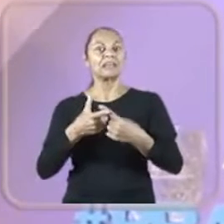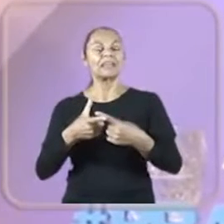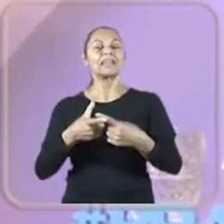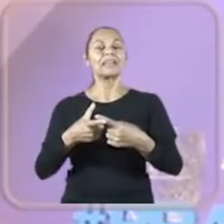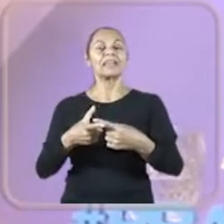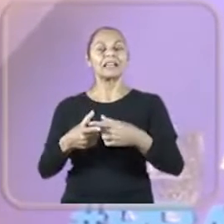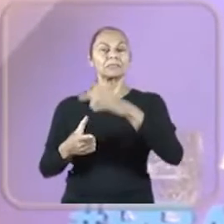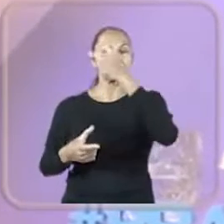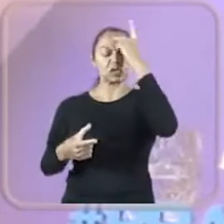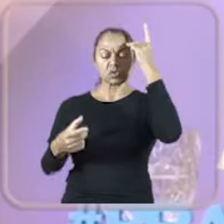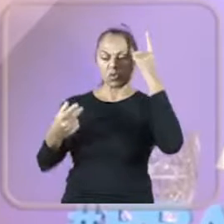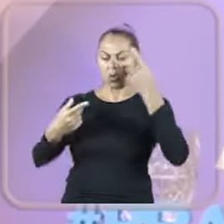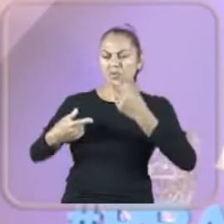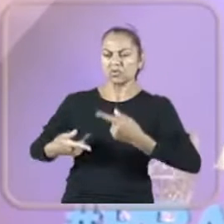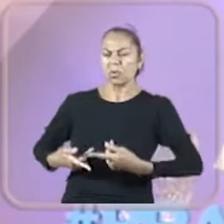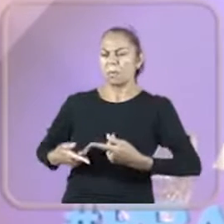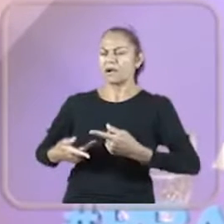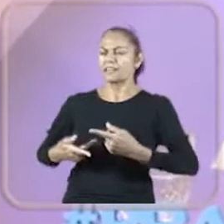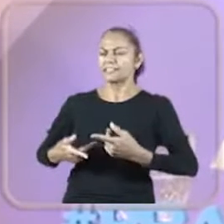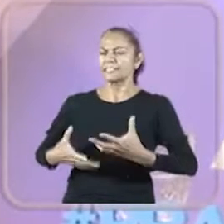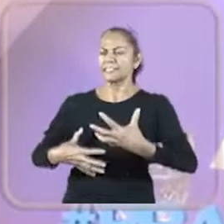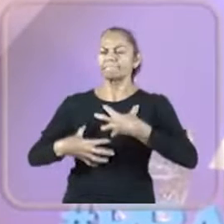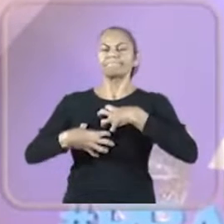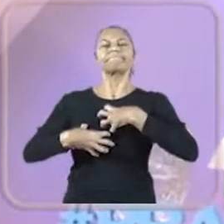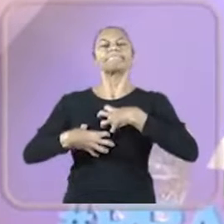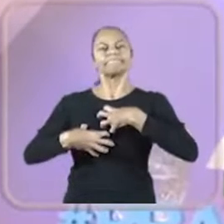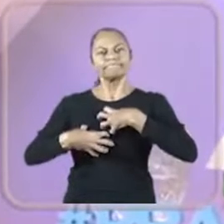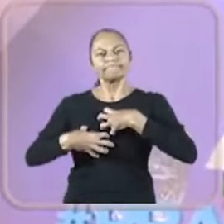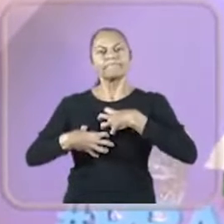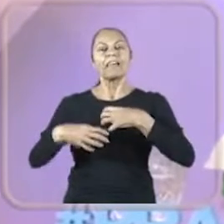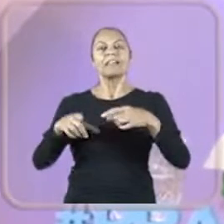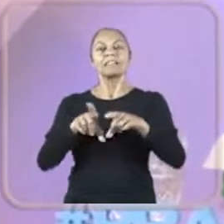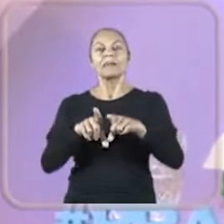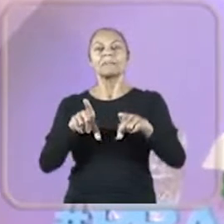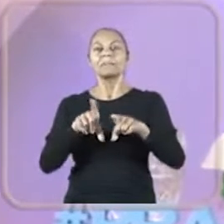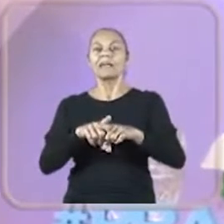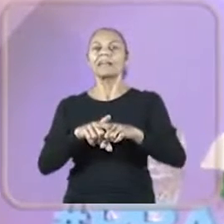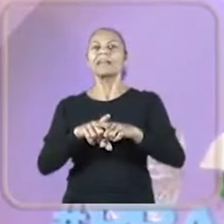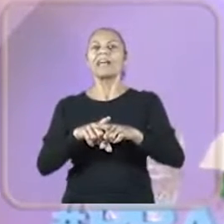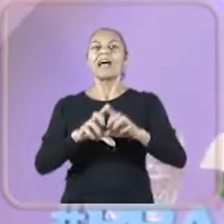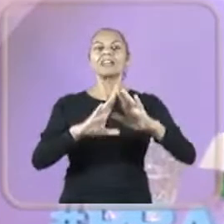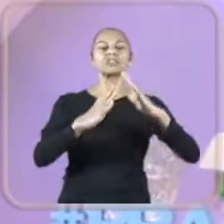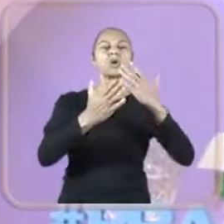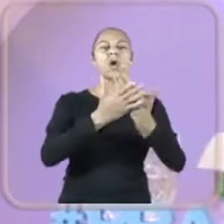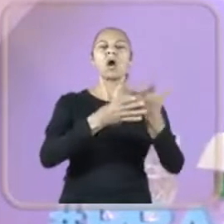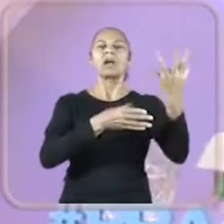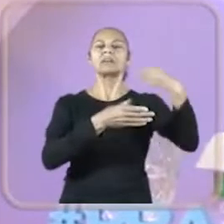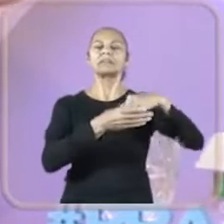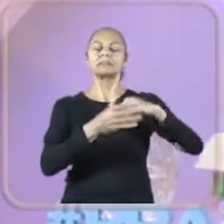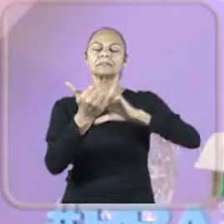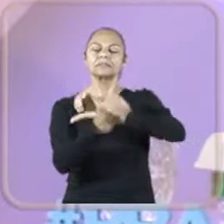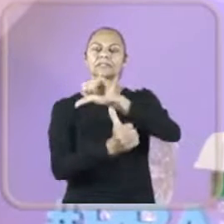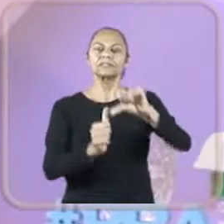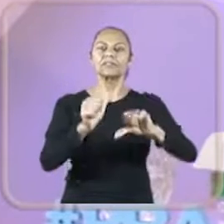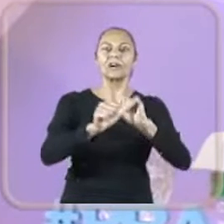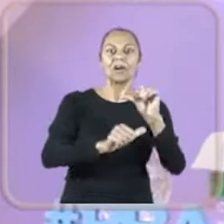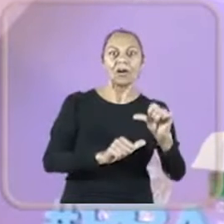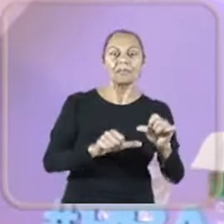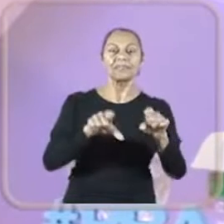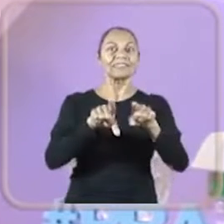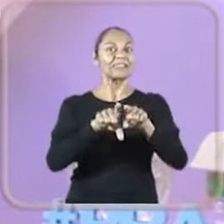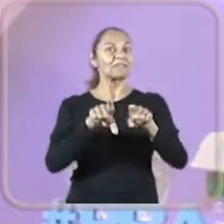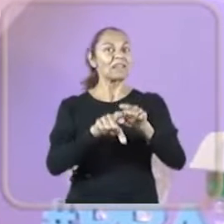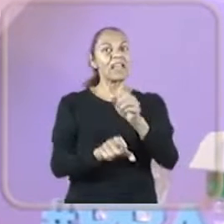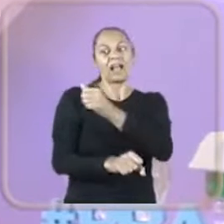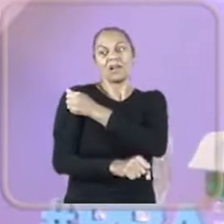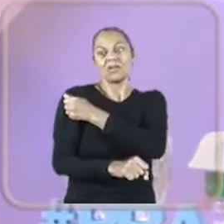E faz uma transformação muito grande na escola, mas também nos alunos que levam isso para suas famílias.